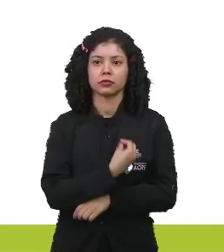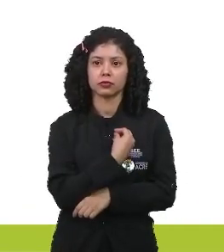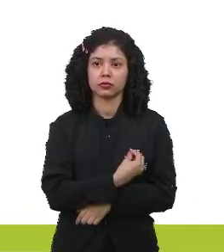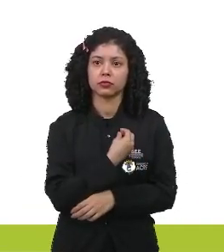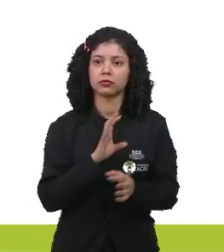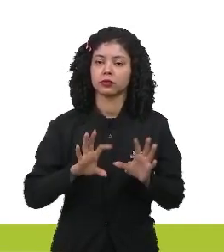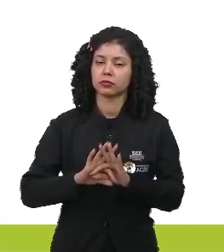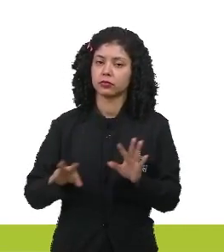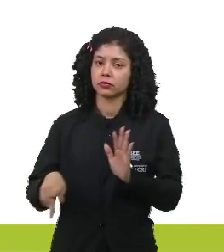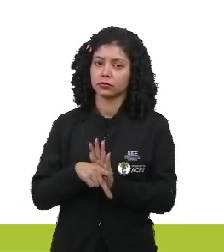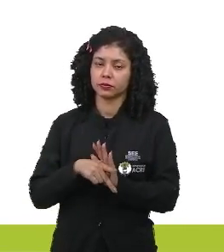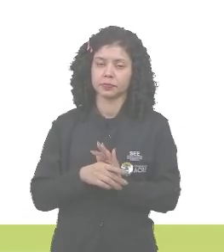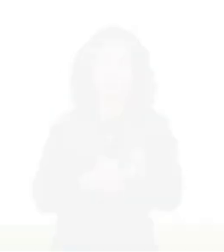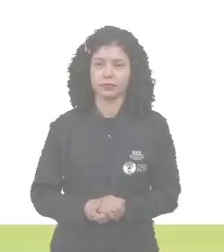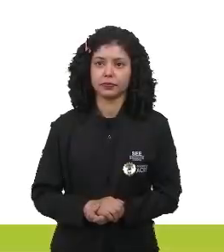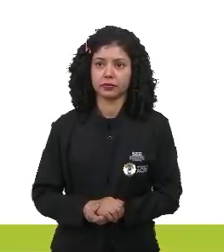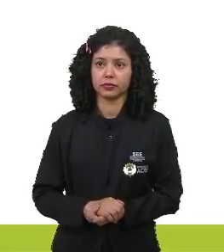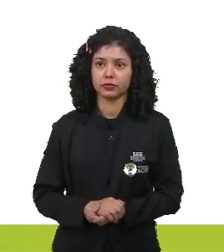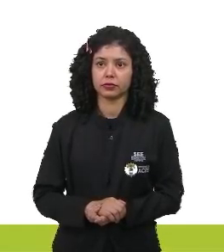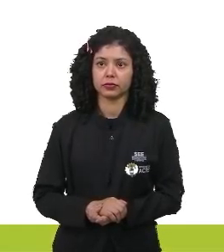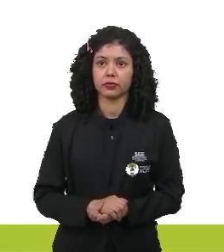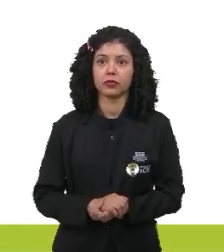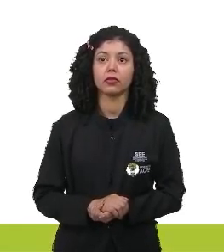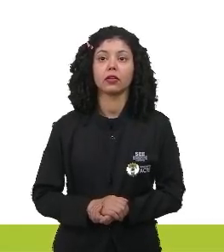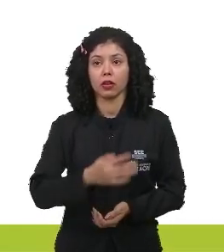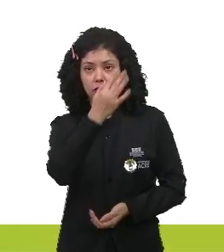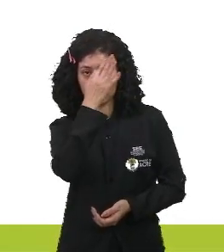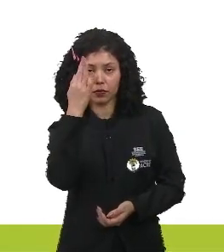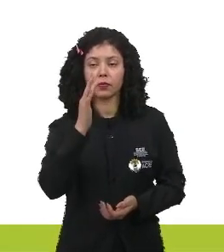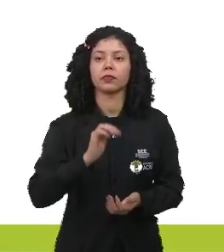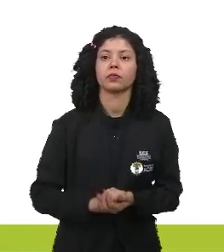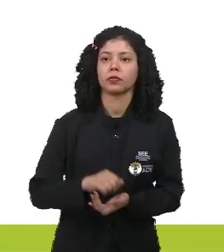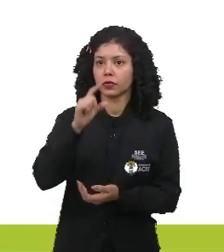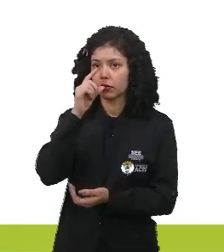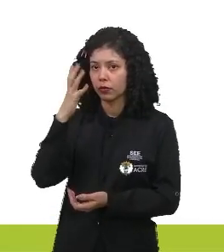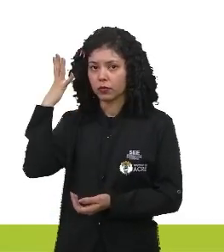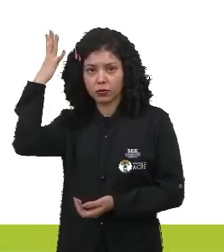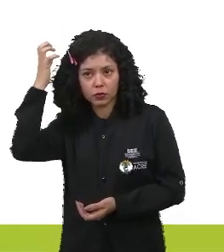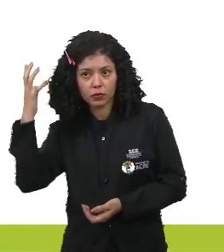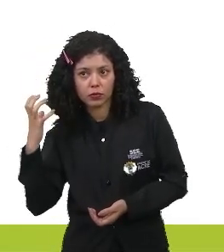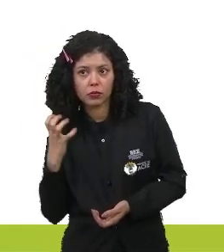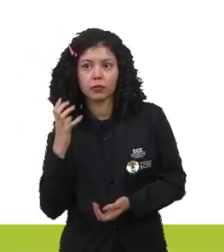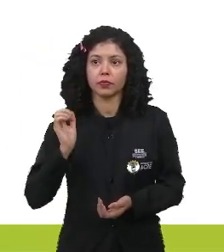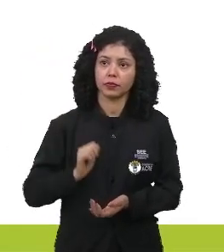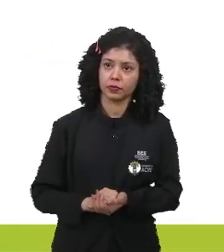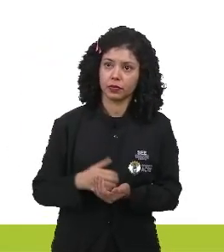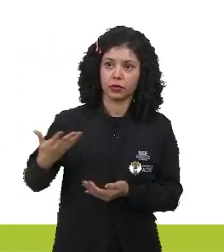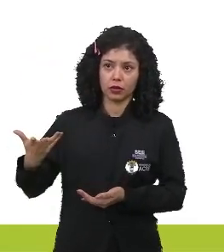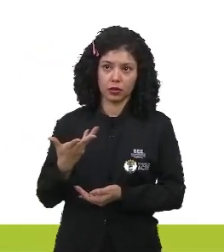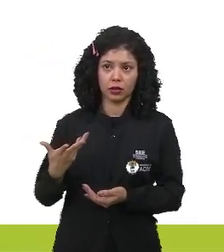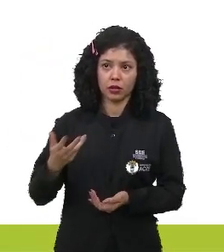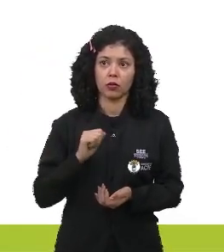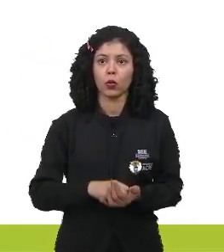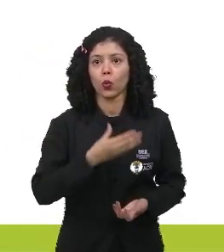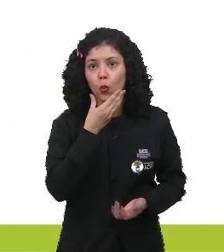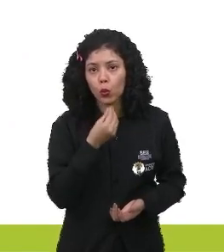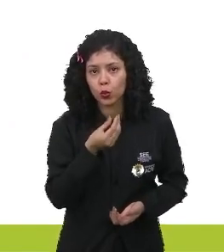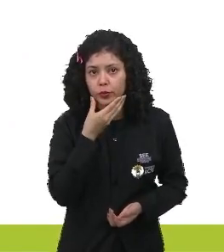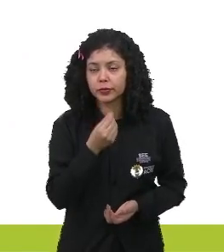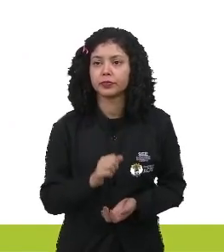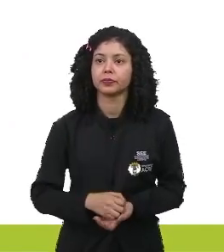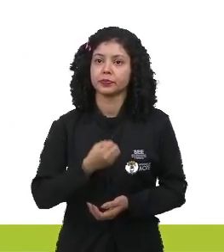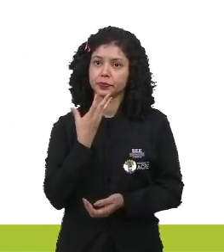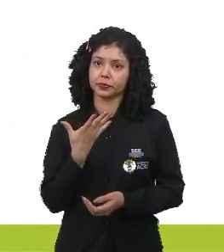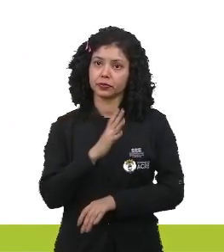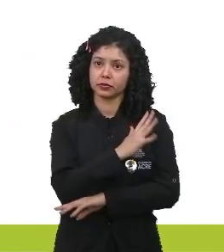liberdade e propriedade a filosofia de John Jack Rousseau se baseia no princípio do